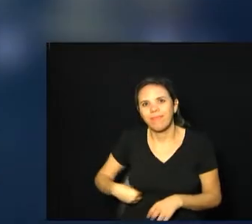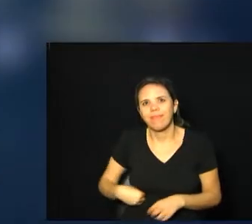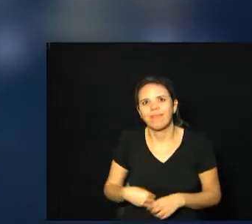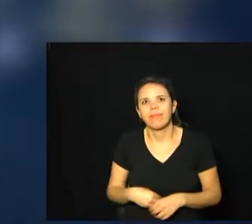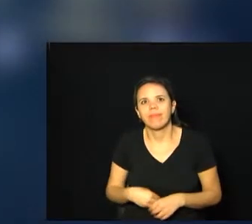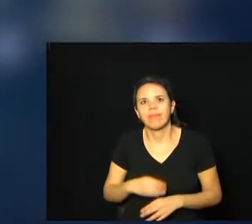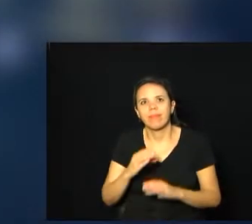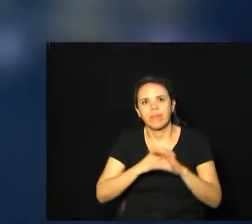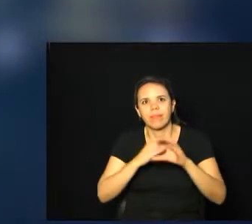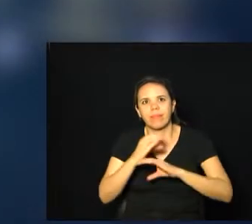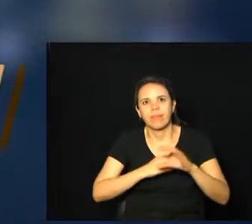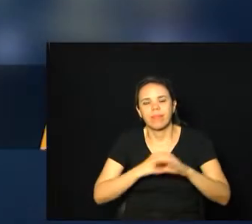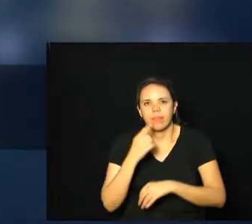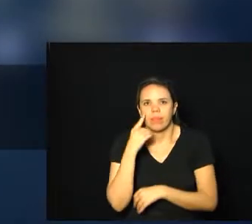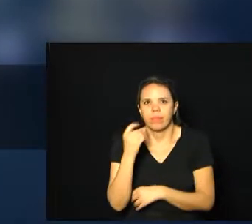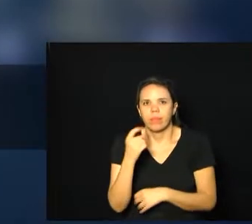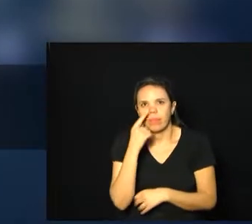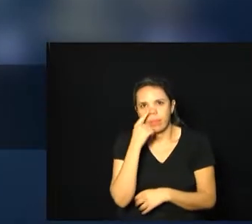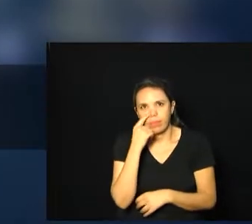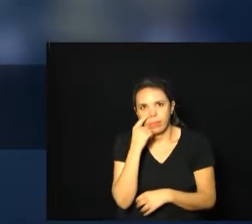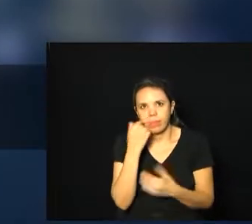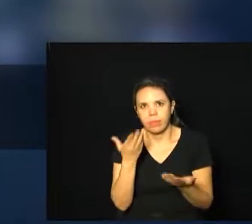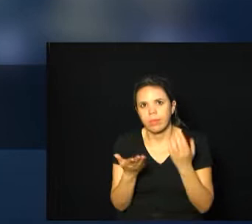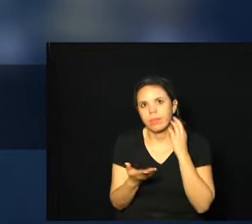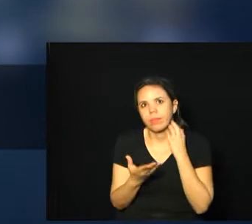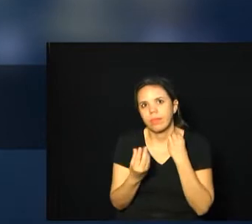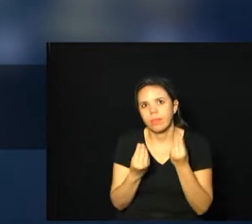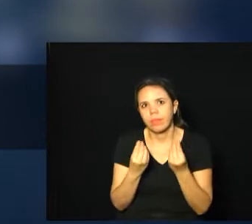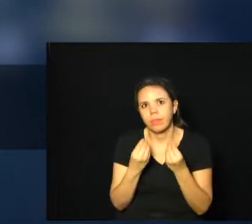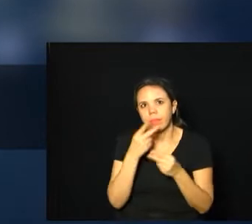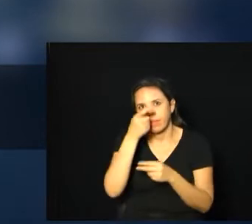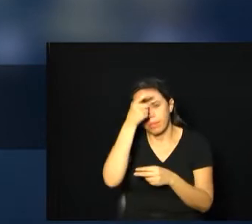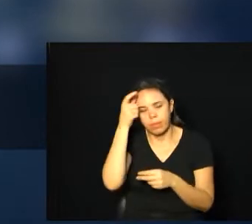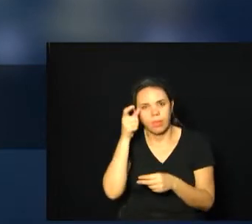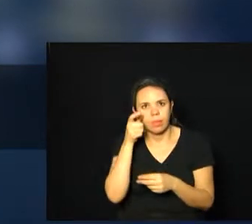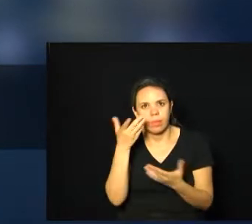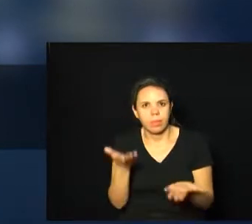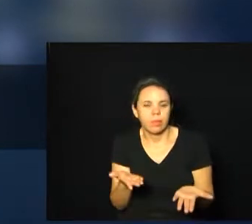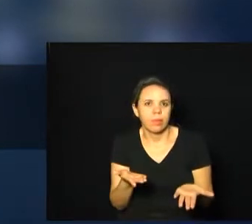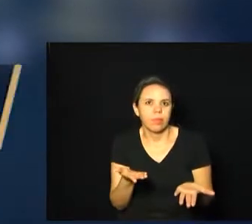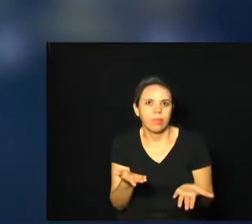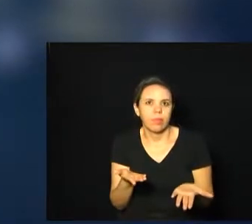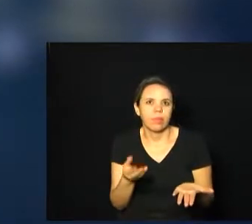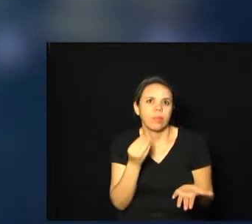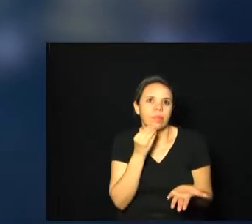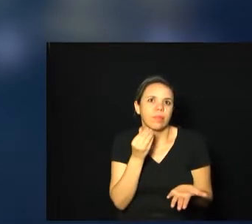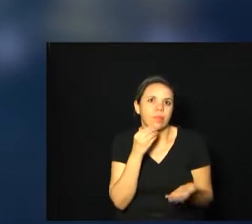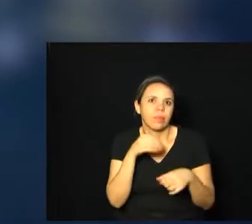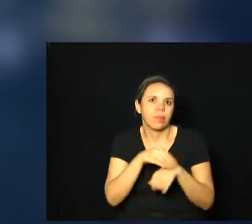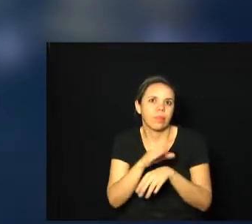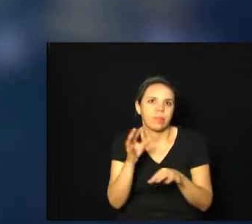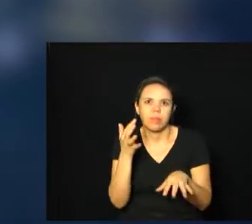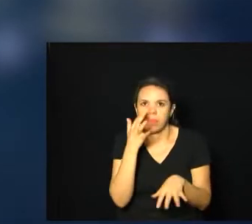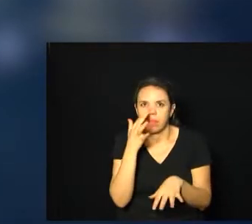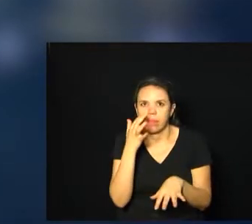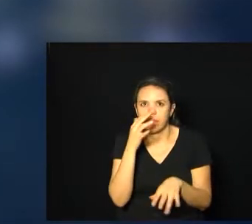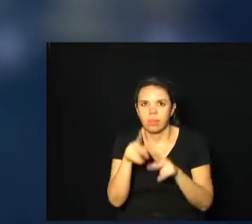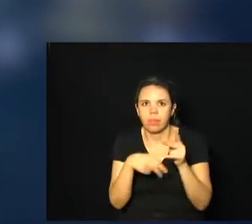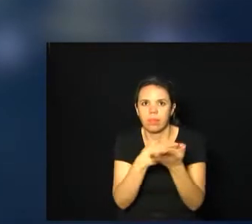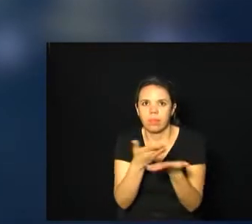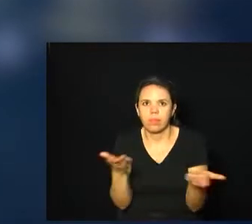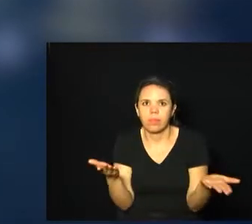Esse concurso ele é muito interessante, que através dele tem muitos olheiros que dão oportunidades incríveis para